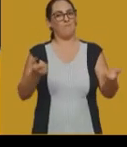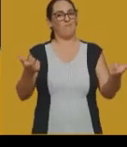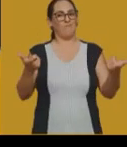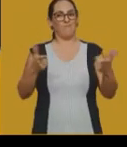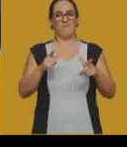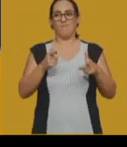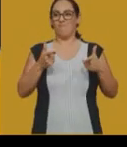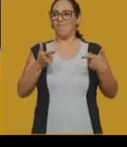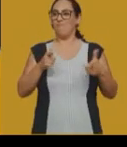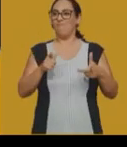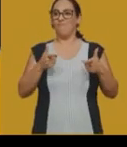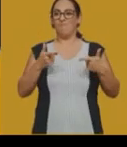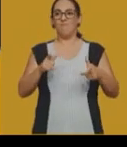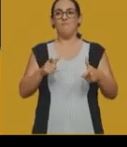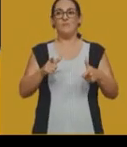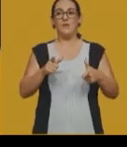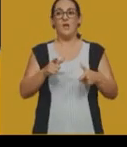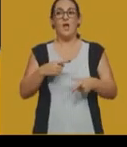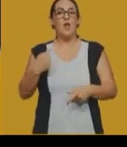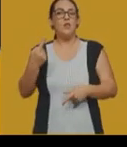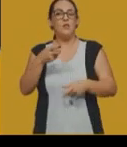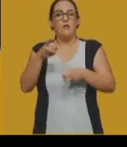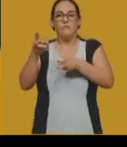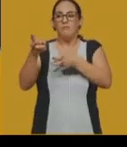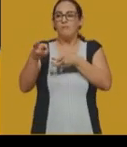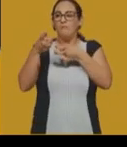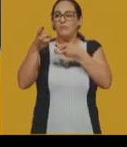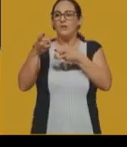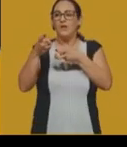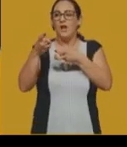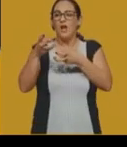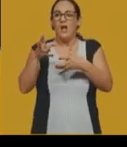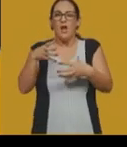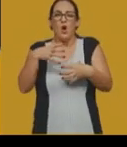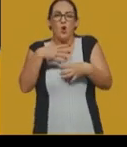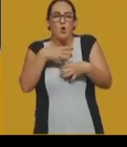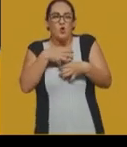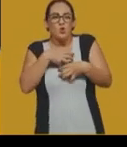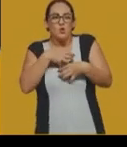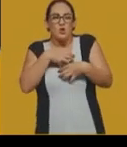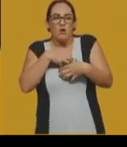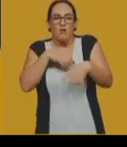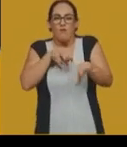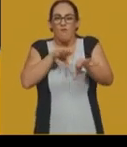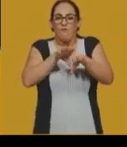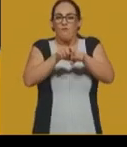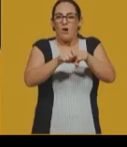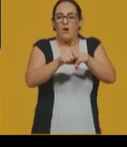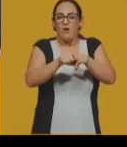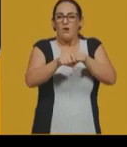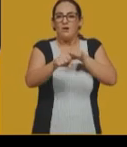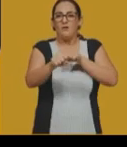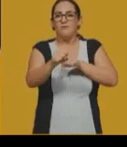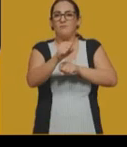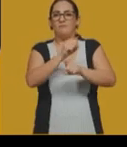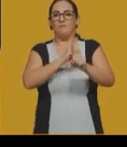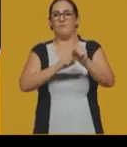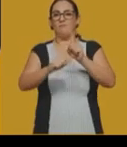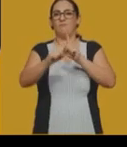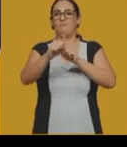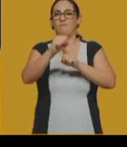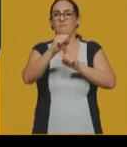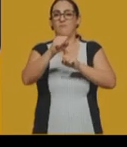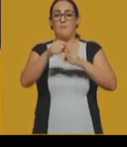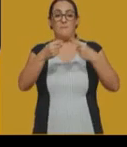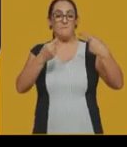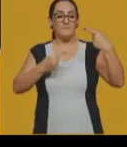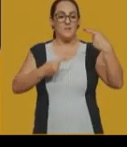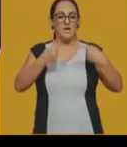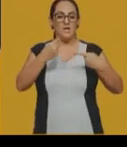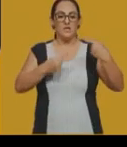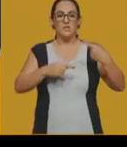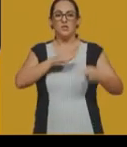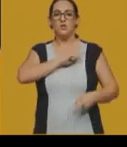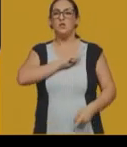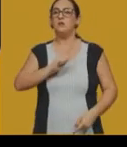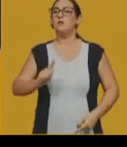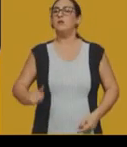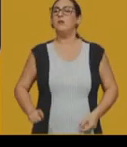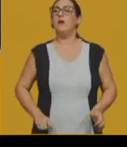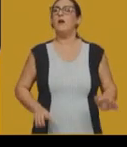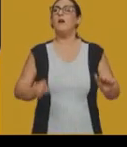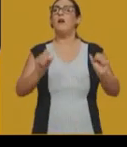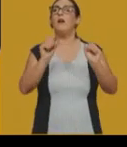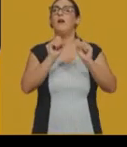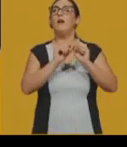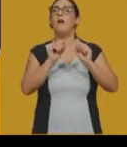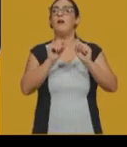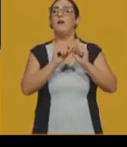é que a forma de organização da sociedade, a forma de estruturação das políticas públicas, elas acabam fazendo com que